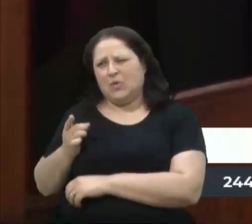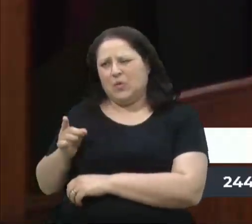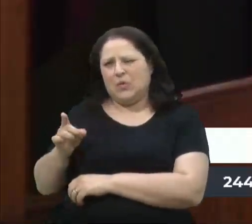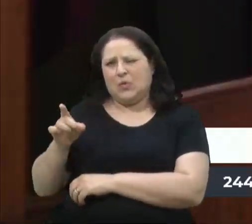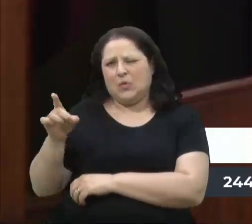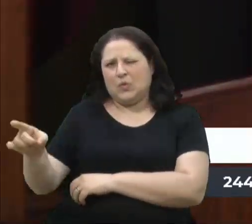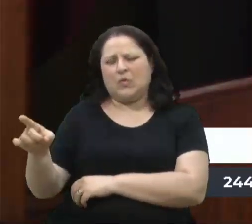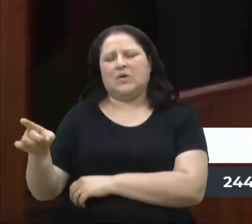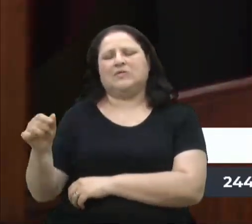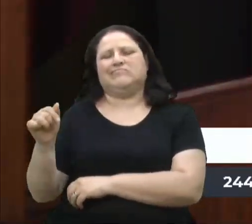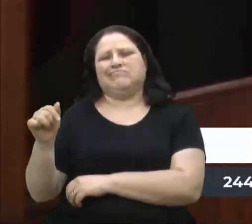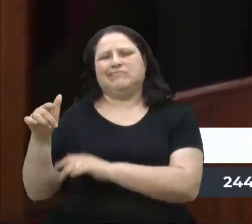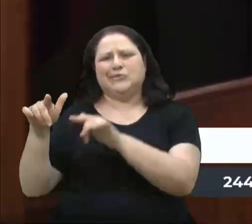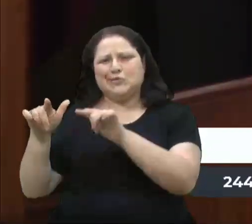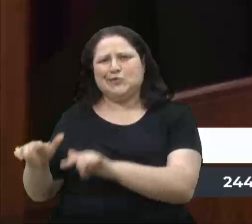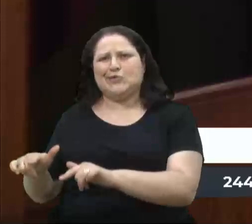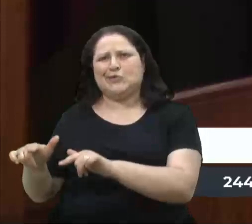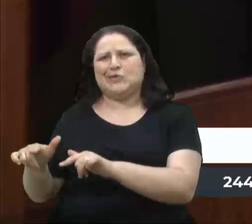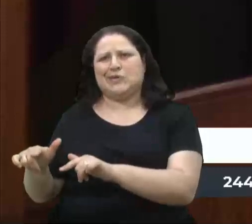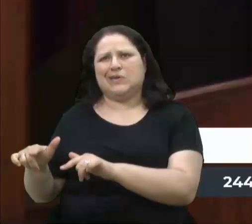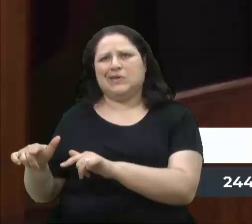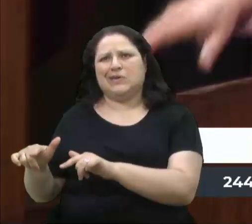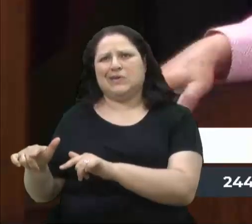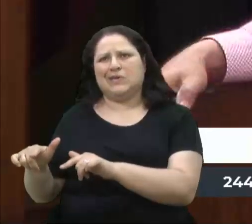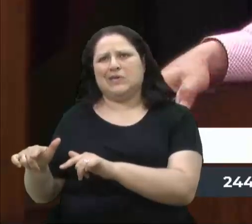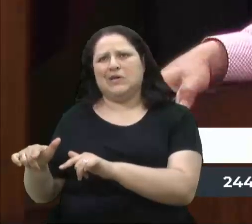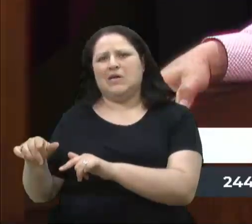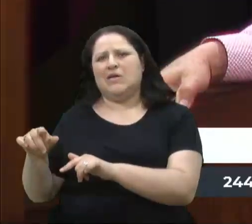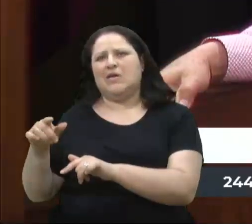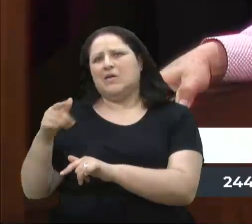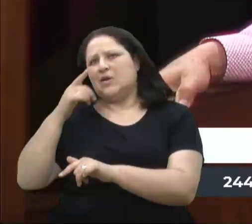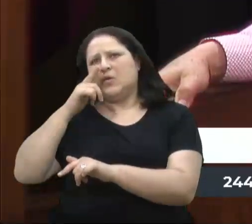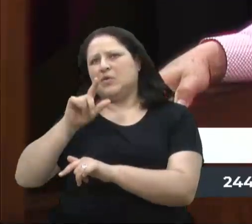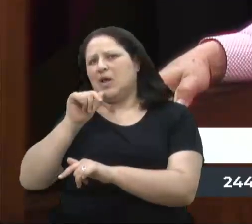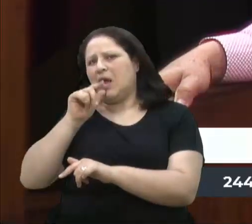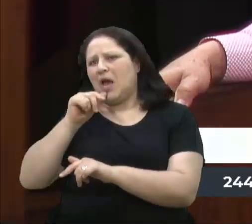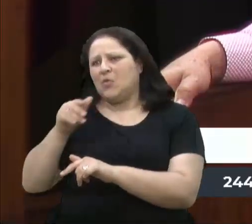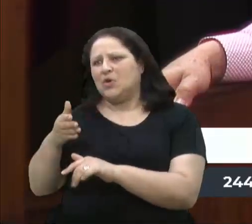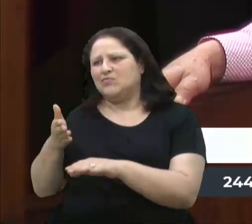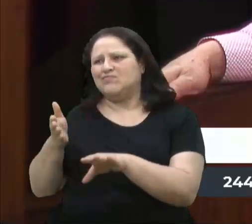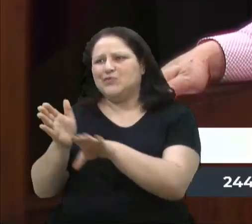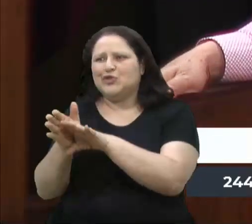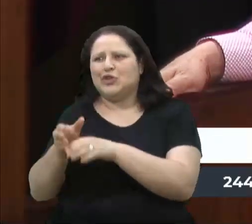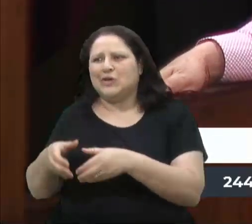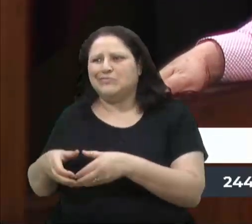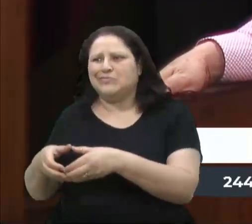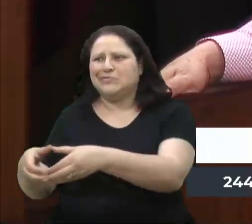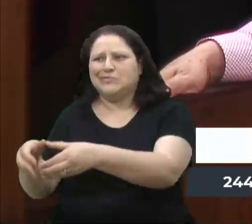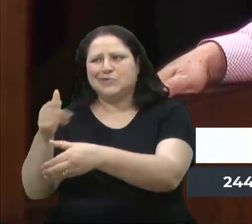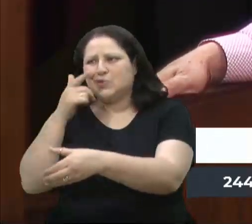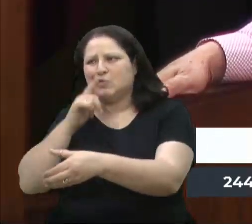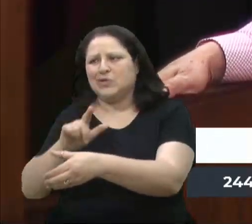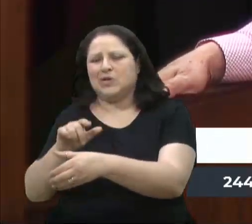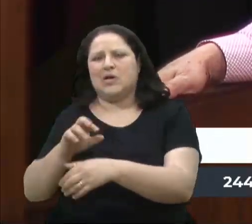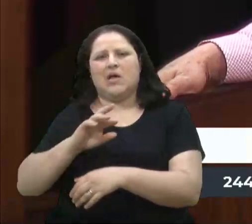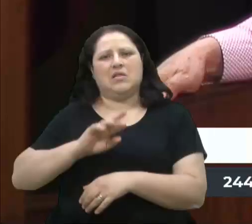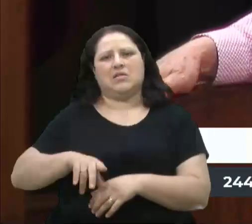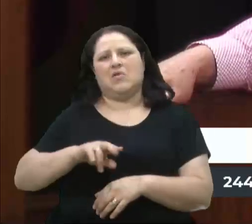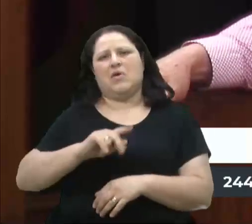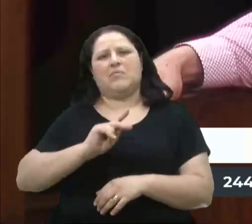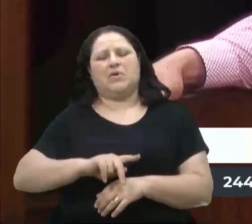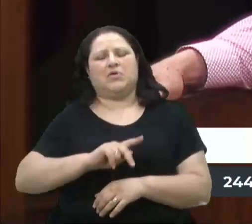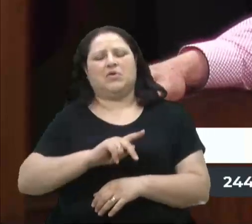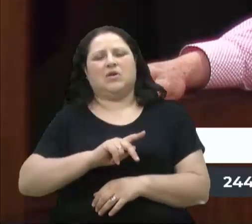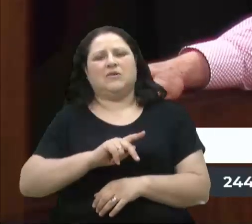dentro de São Luís, do Milton Brustolin, e a água não pode ir, não é má vontade. Que daí pode ser alegado ali